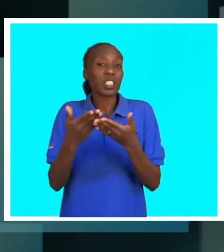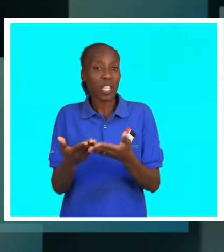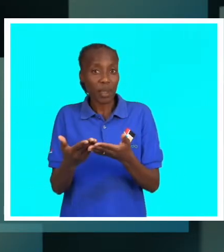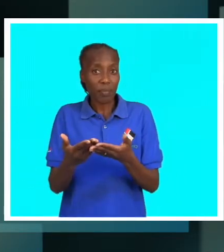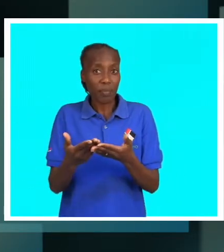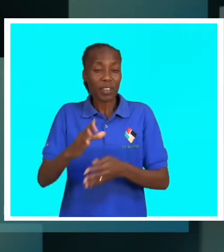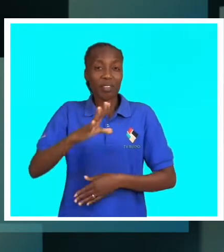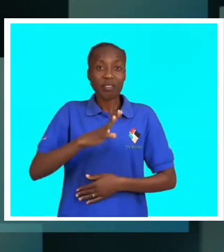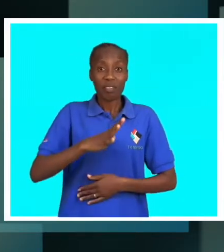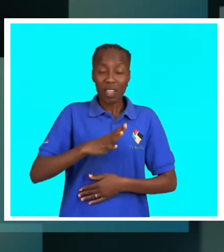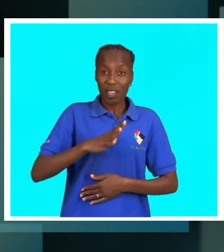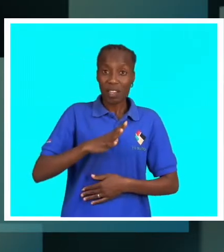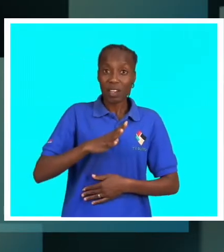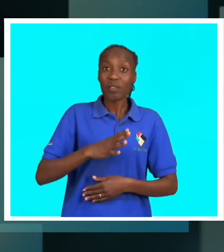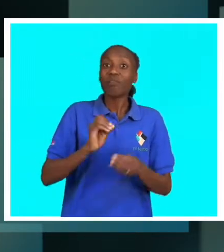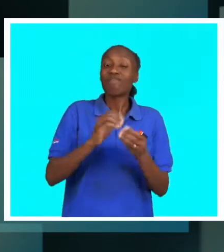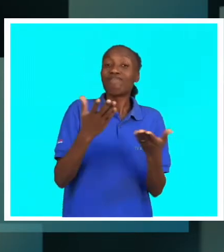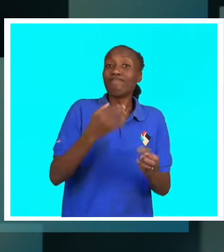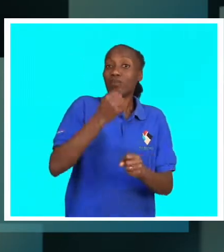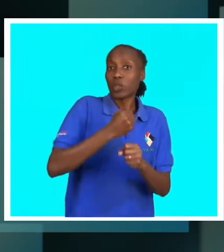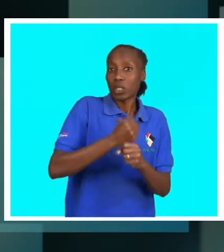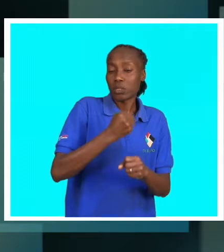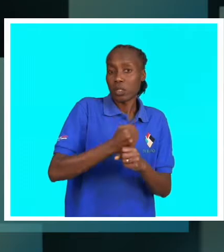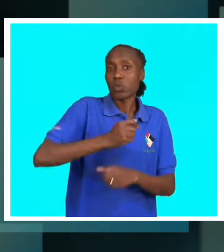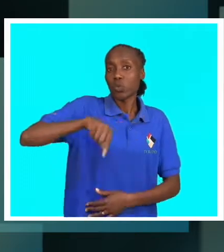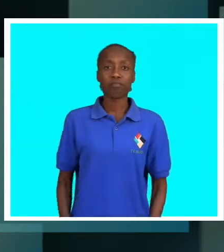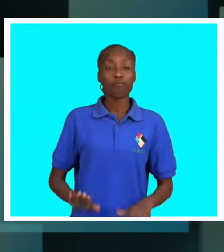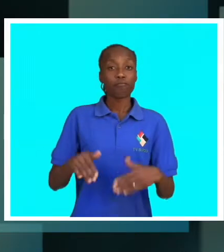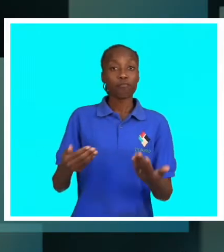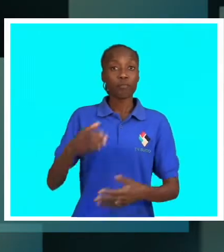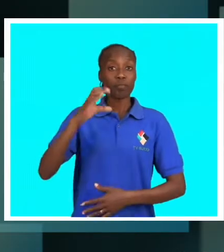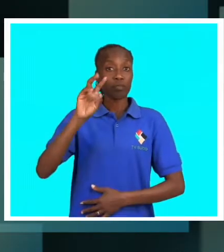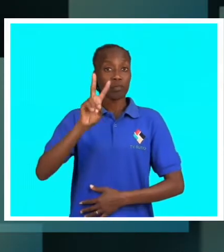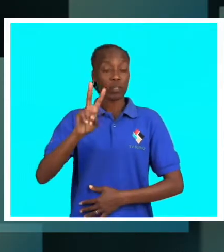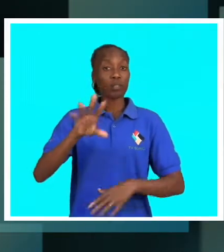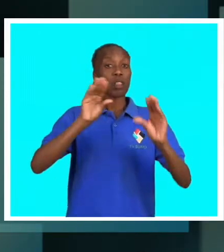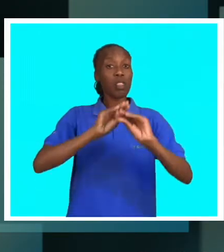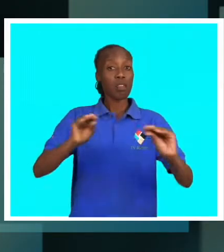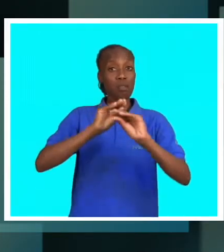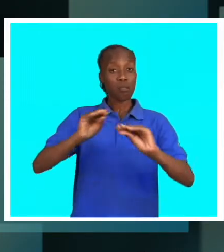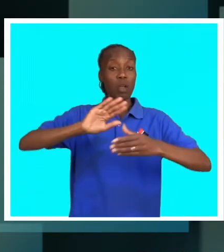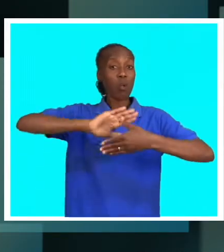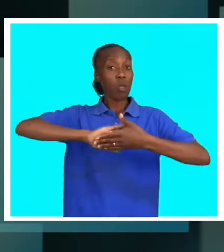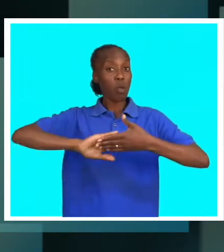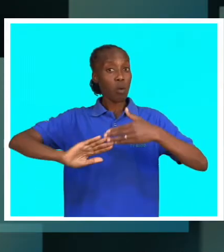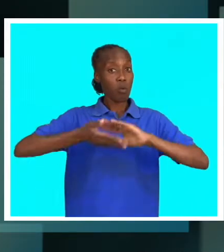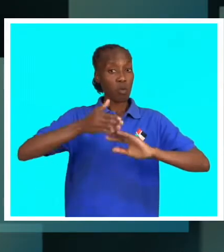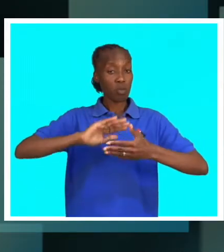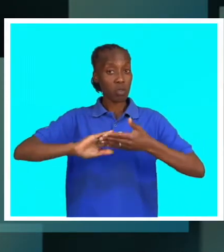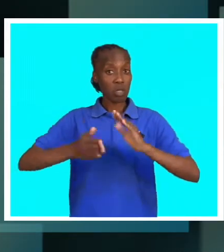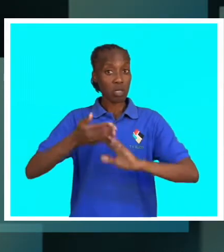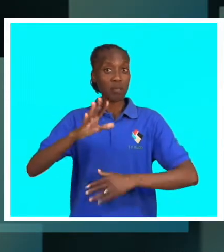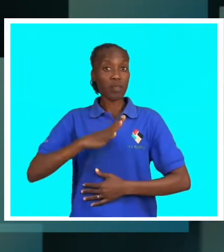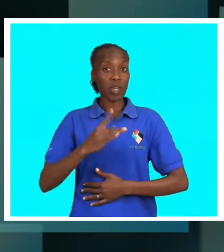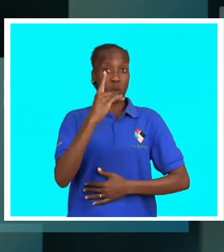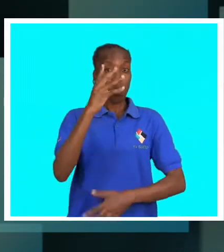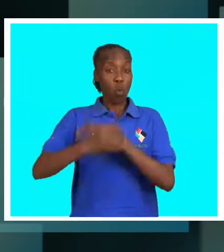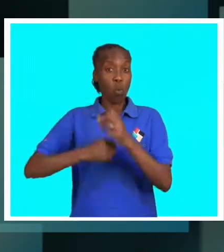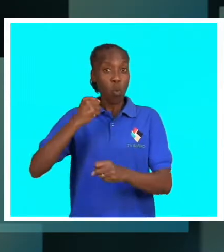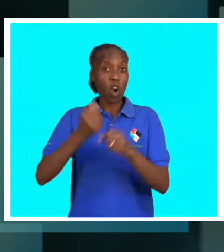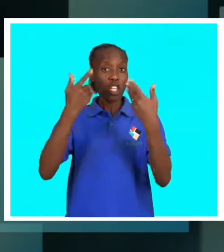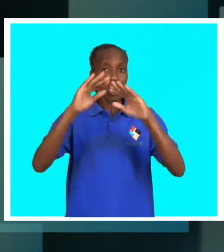direcionar os nossos serviços. O currículo de formação de professores, apesar de